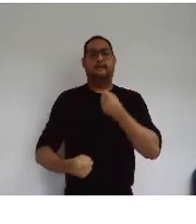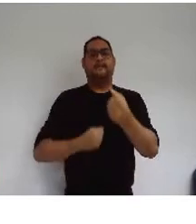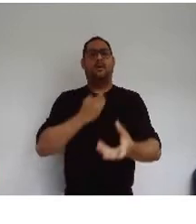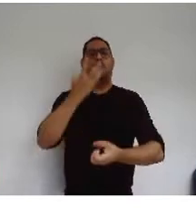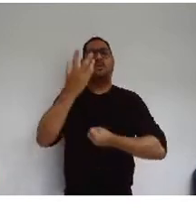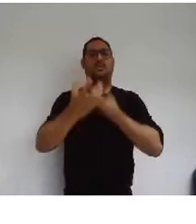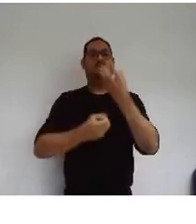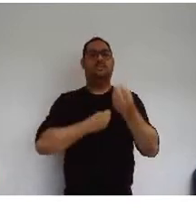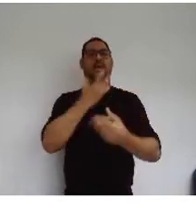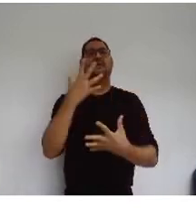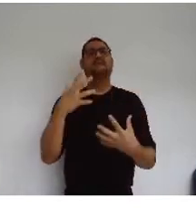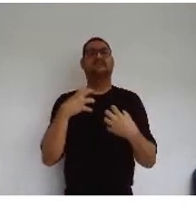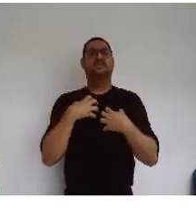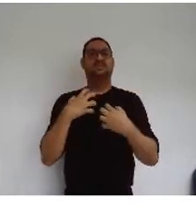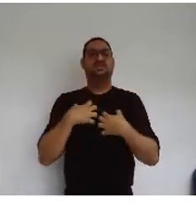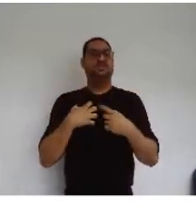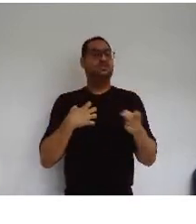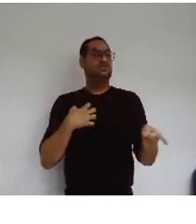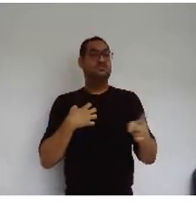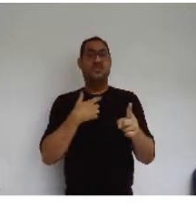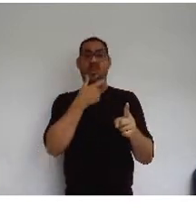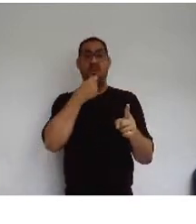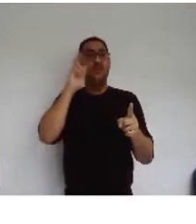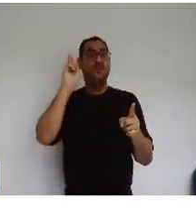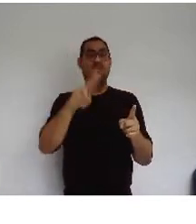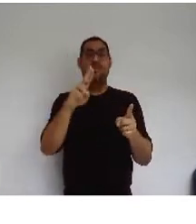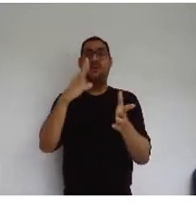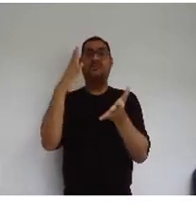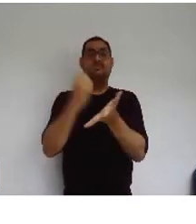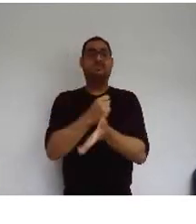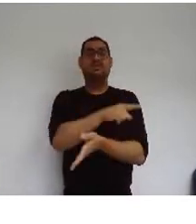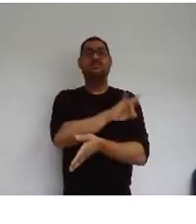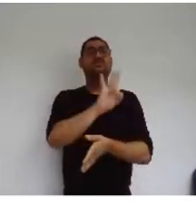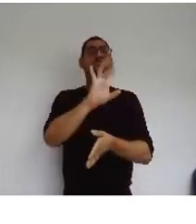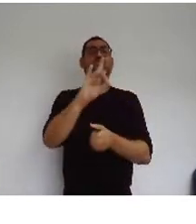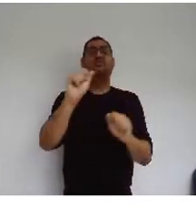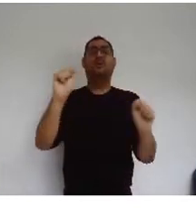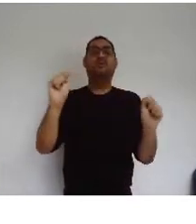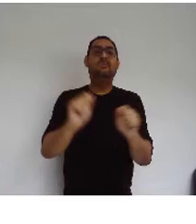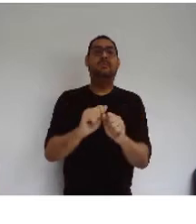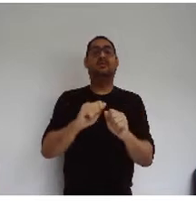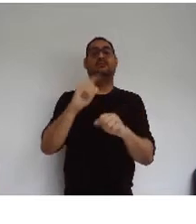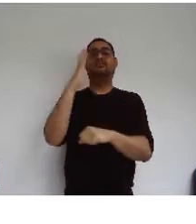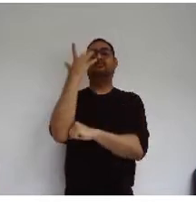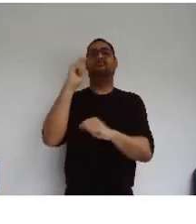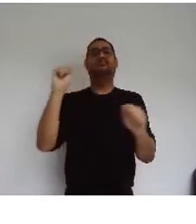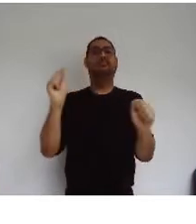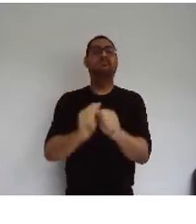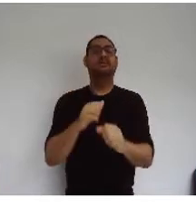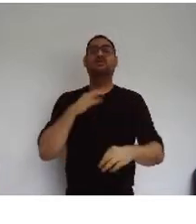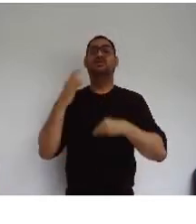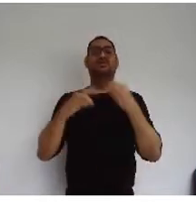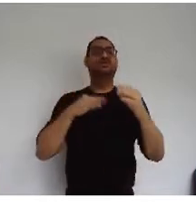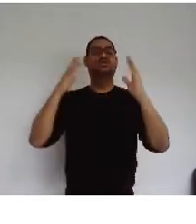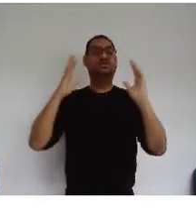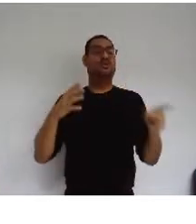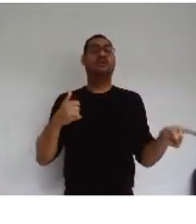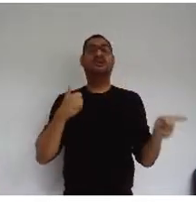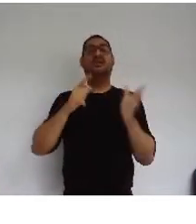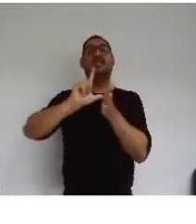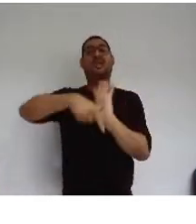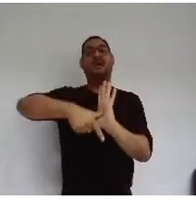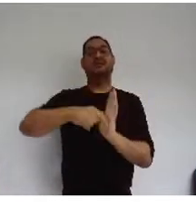Um homem que só viveu a experiência de compartilhar seu corpo com alguém na expressão do desejo aos 30